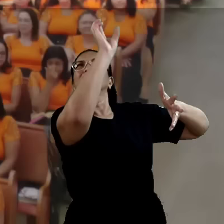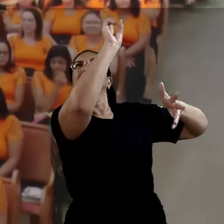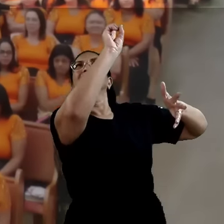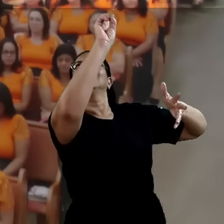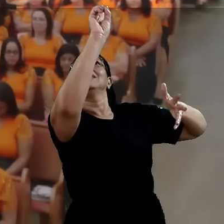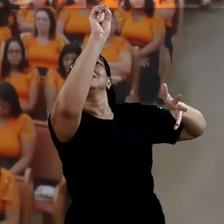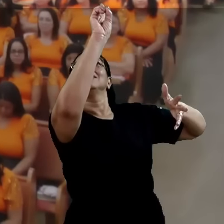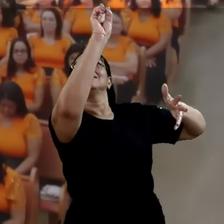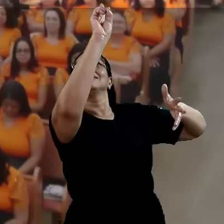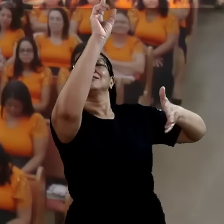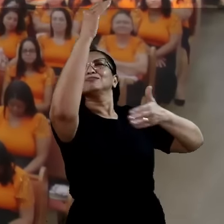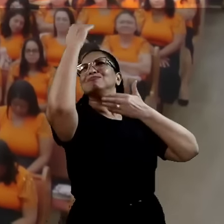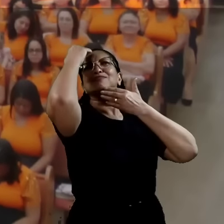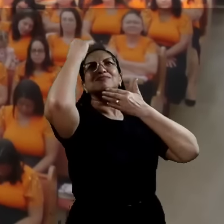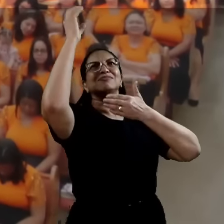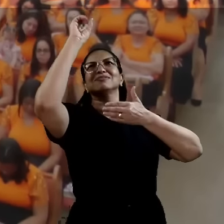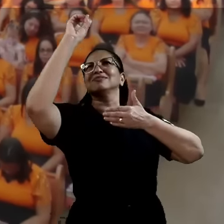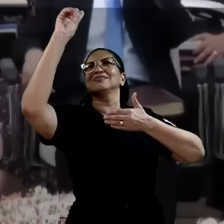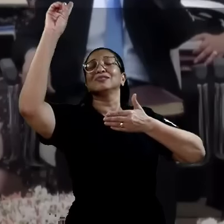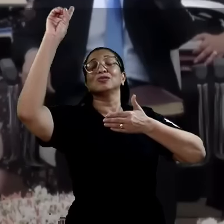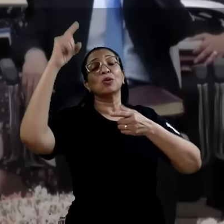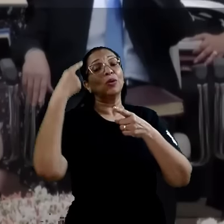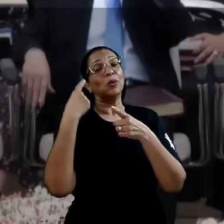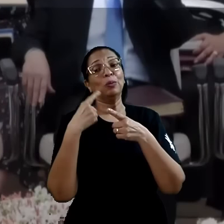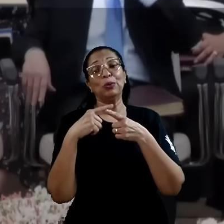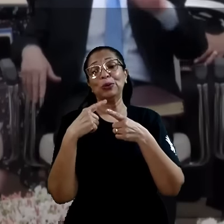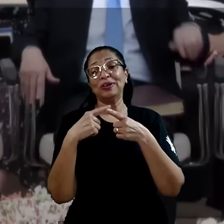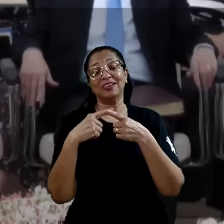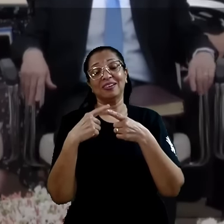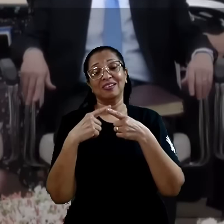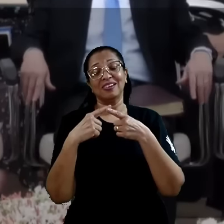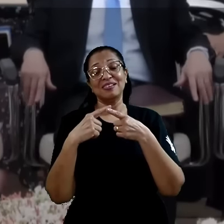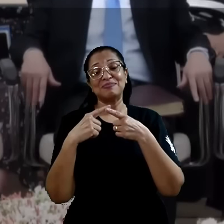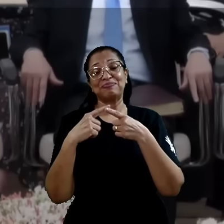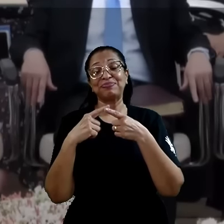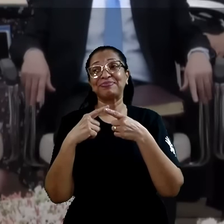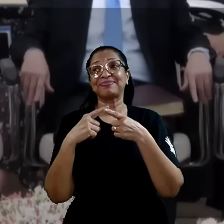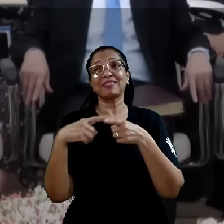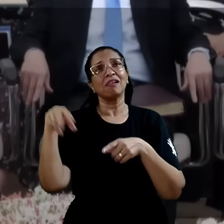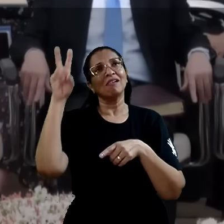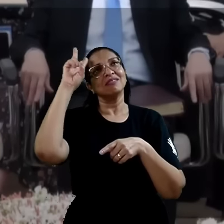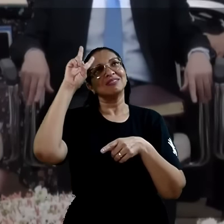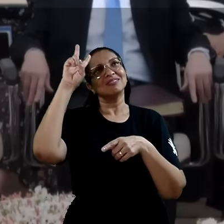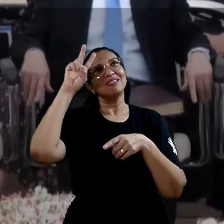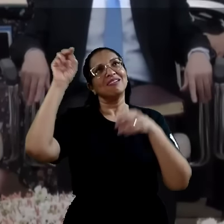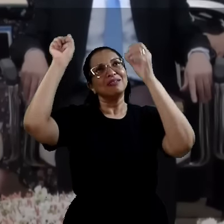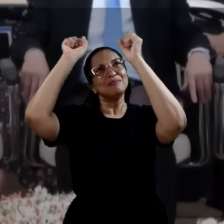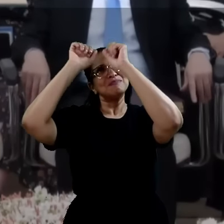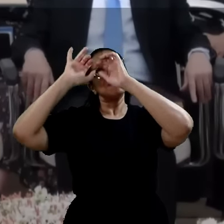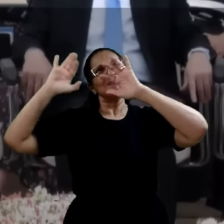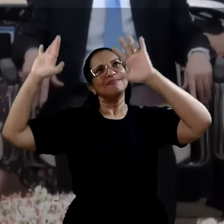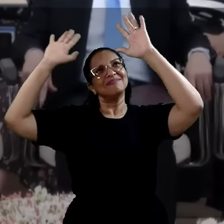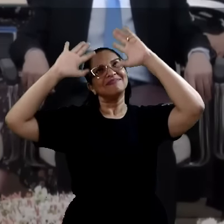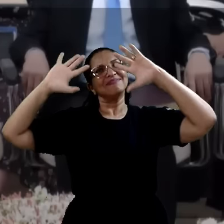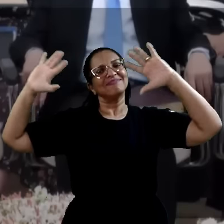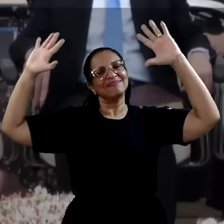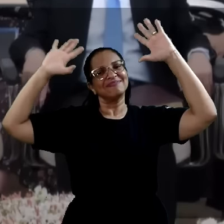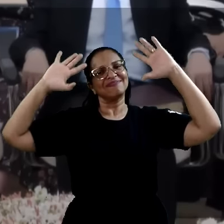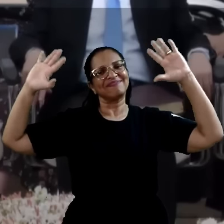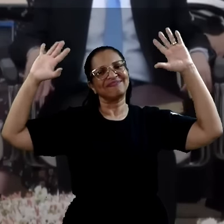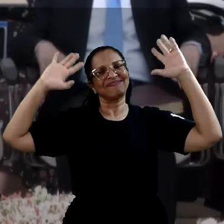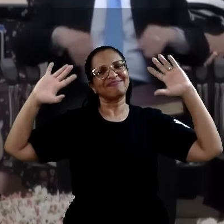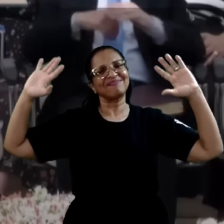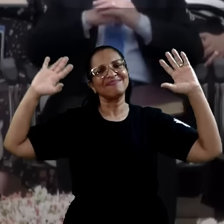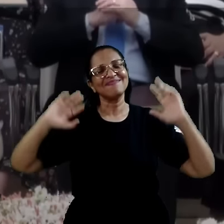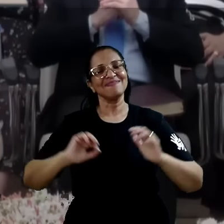Memórias de dentro da nossa casa mais que comida cheiro de comida Ah esse esse sabão lembra a casa da minha mãe nós vamos